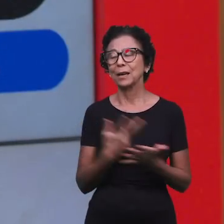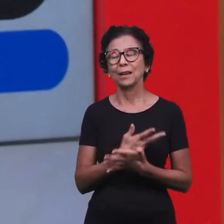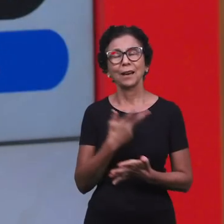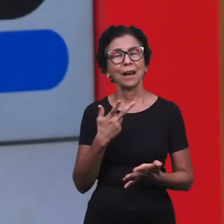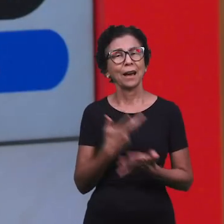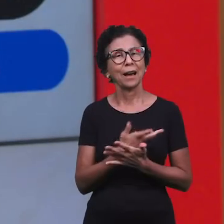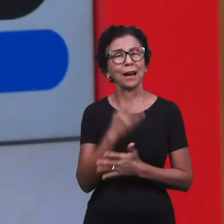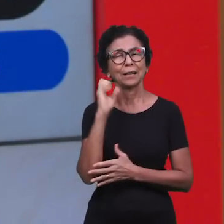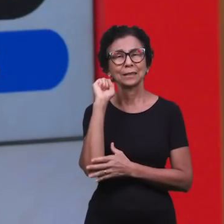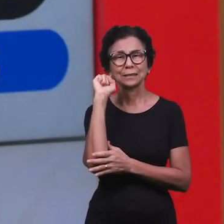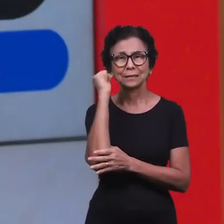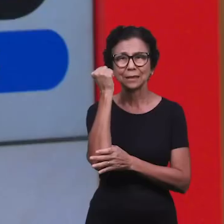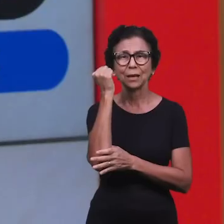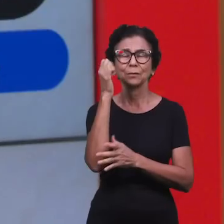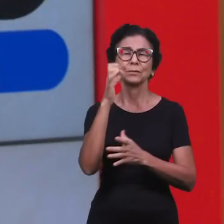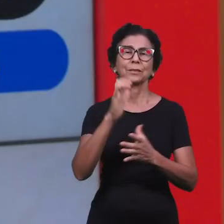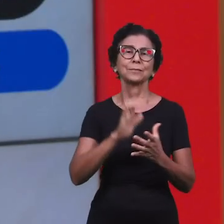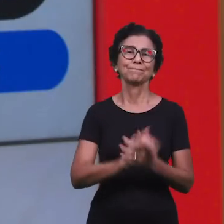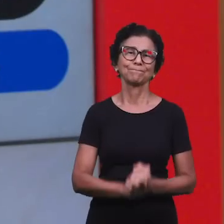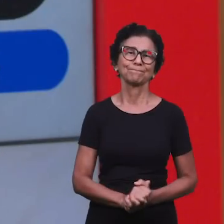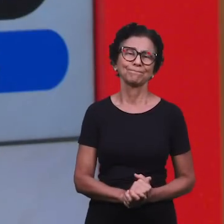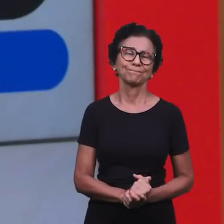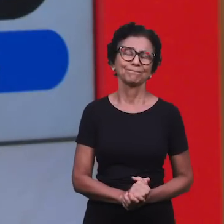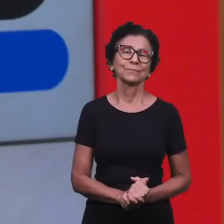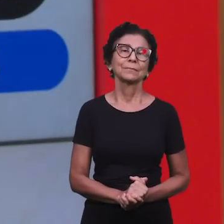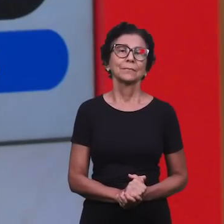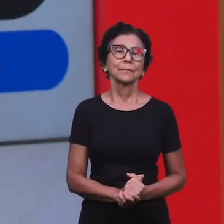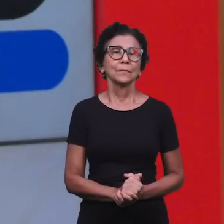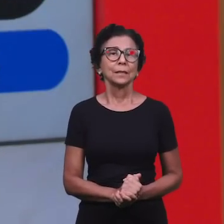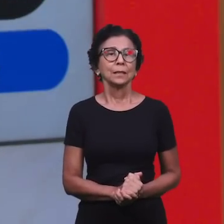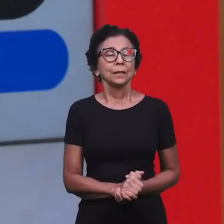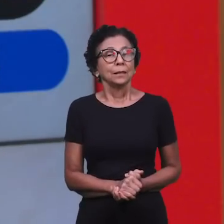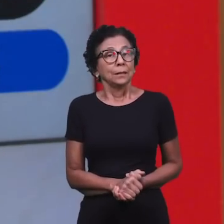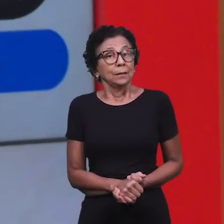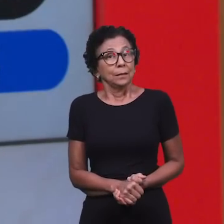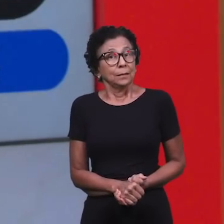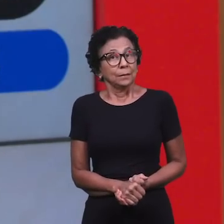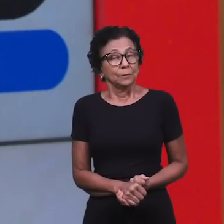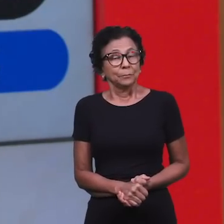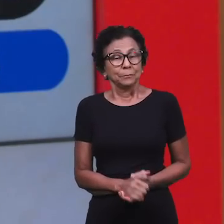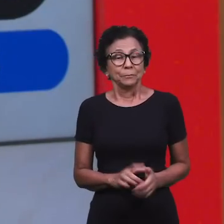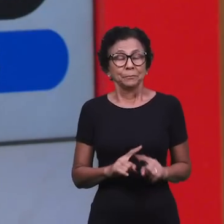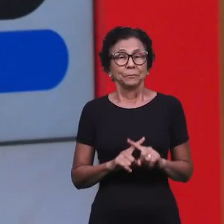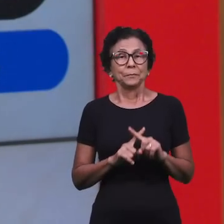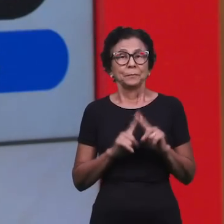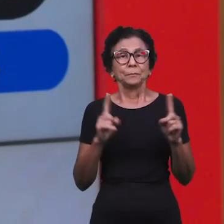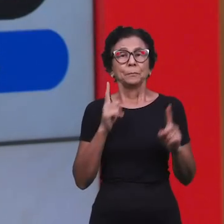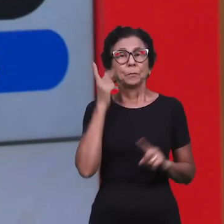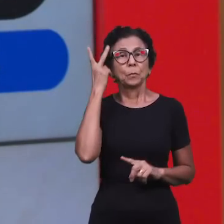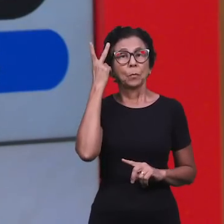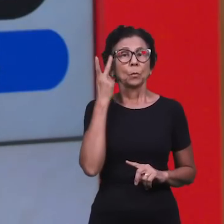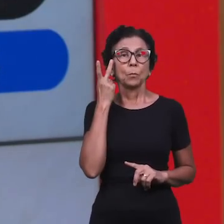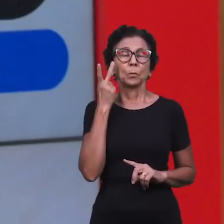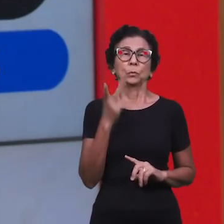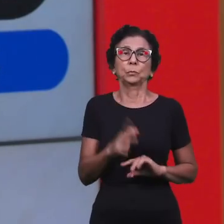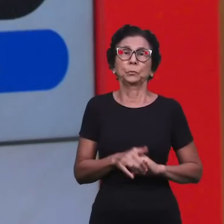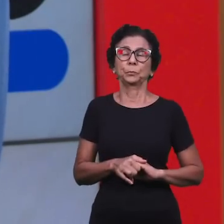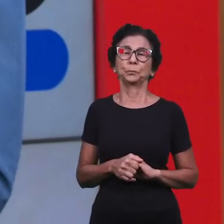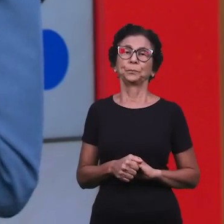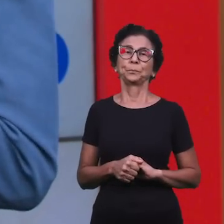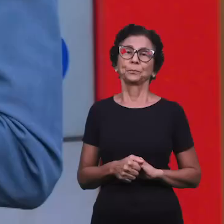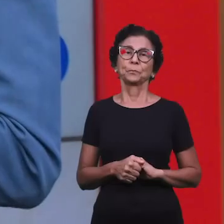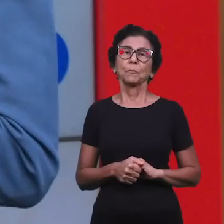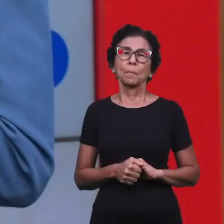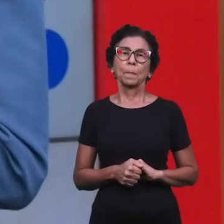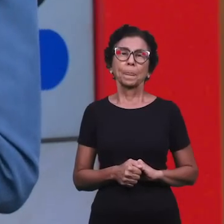muito grave de quem estuda para concurso público. E, de maneira contrária, é comum a gente ver naqueles que